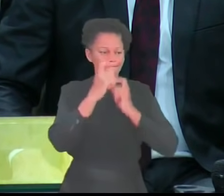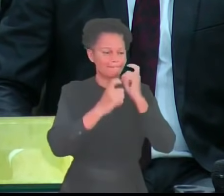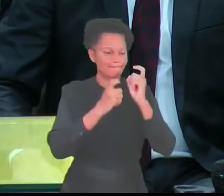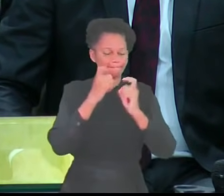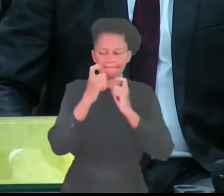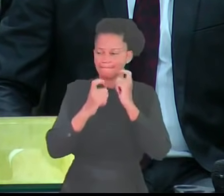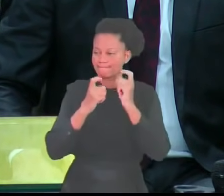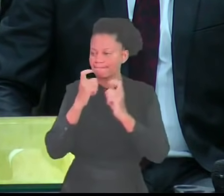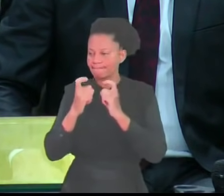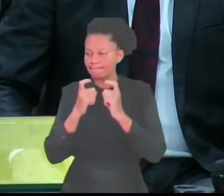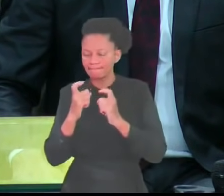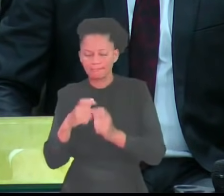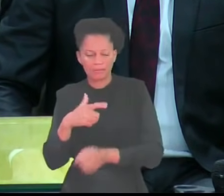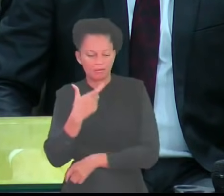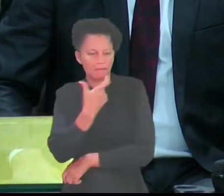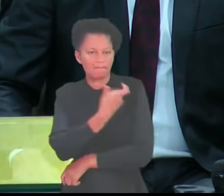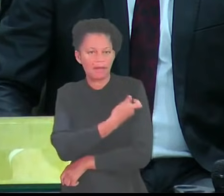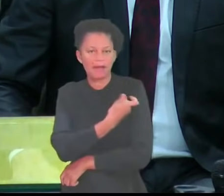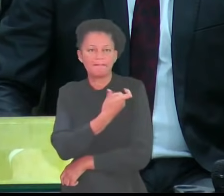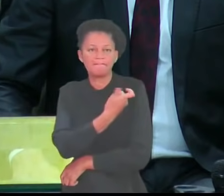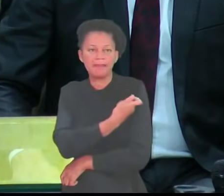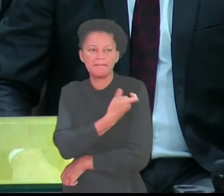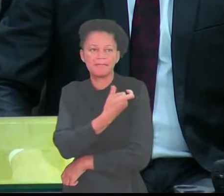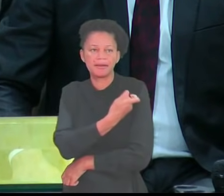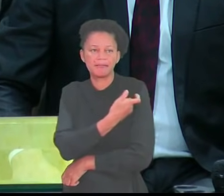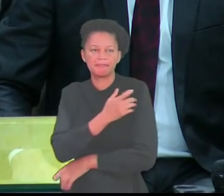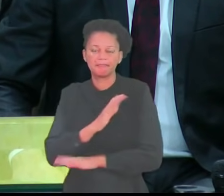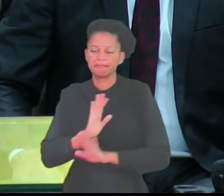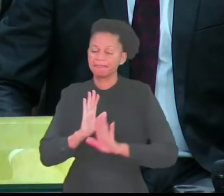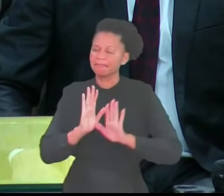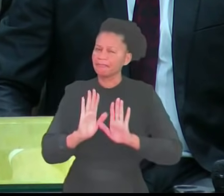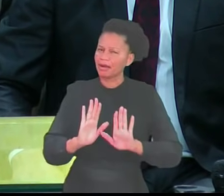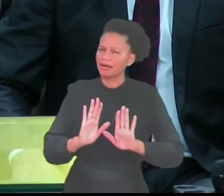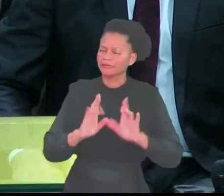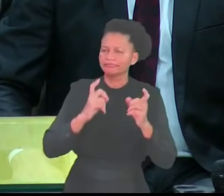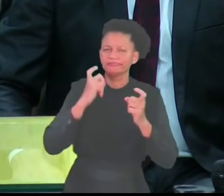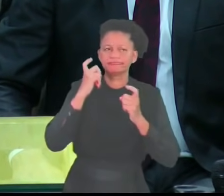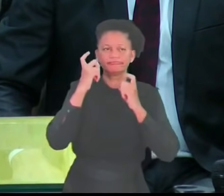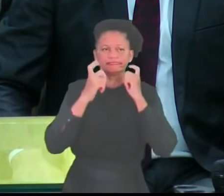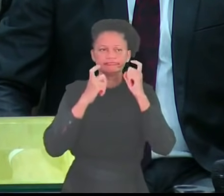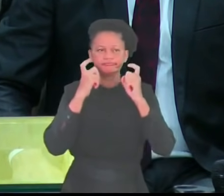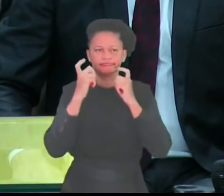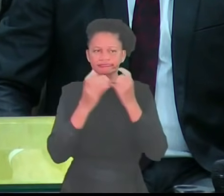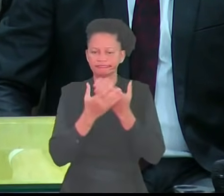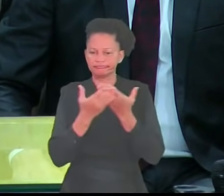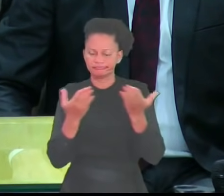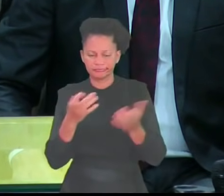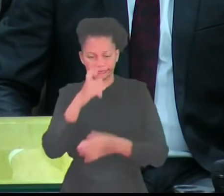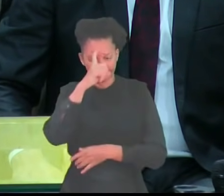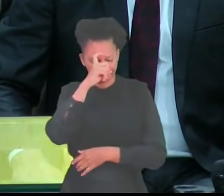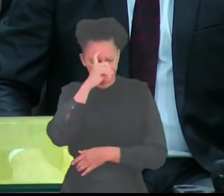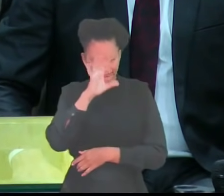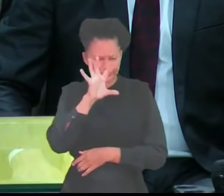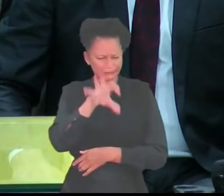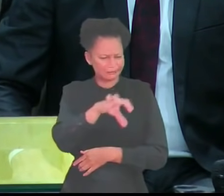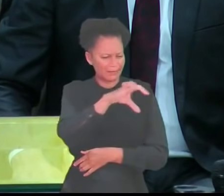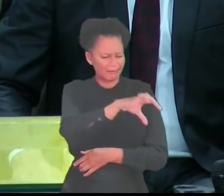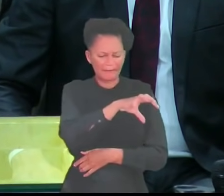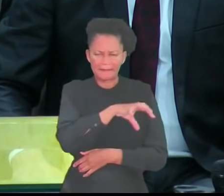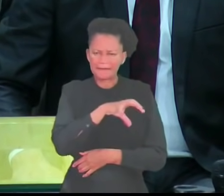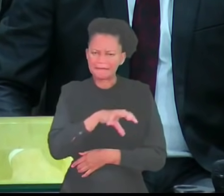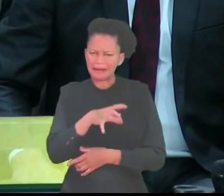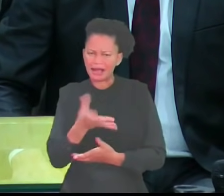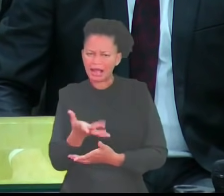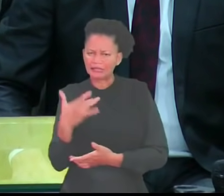tanto da injeção no povo, mas não se preocupam com os hospitais, com a saúde